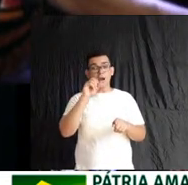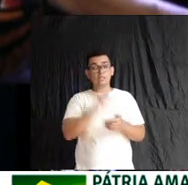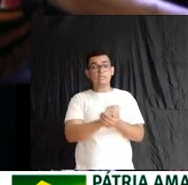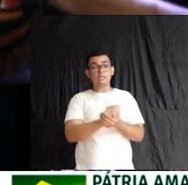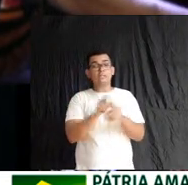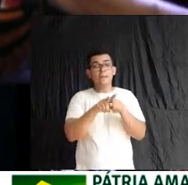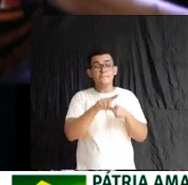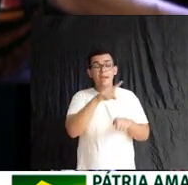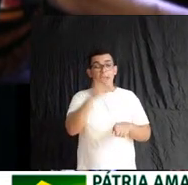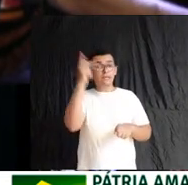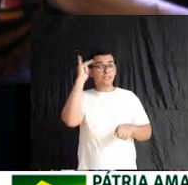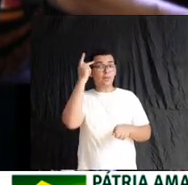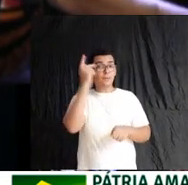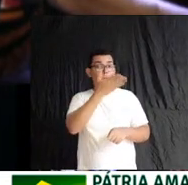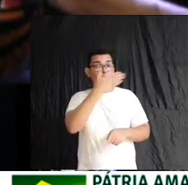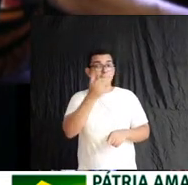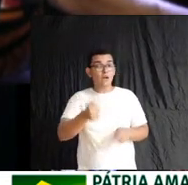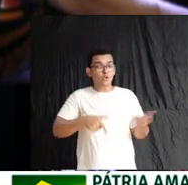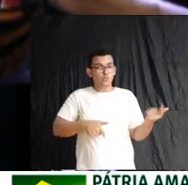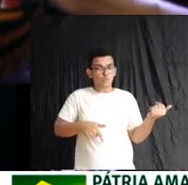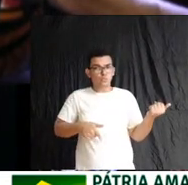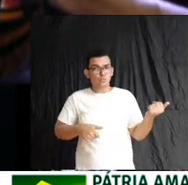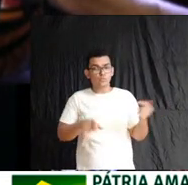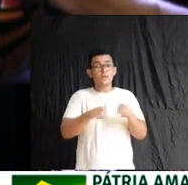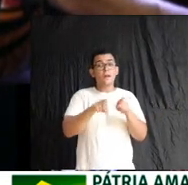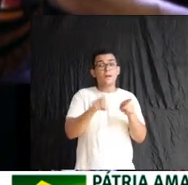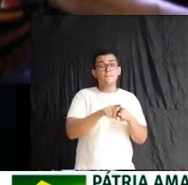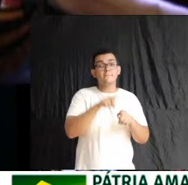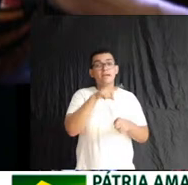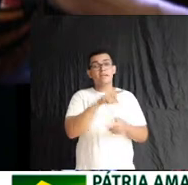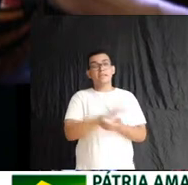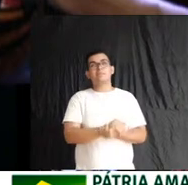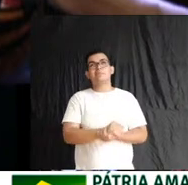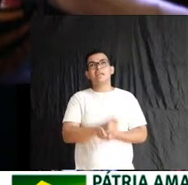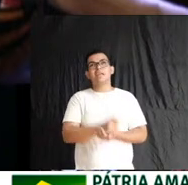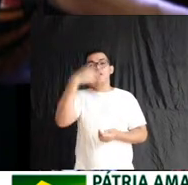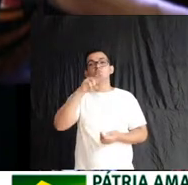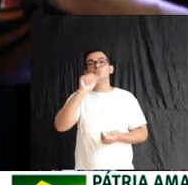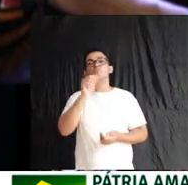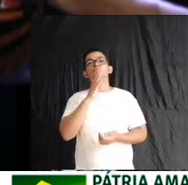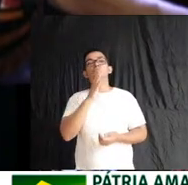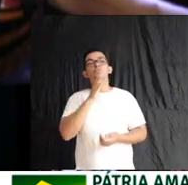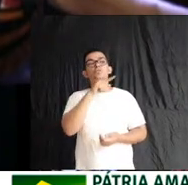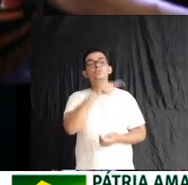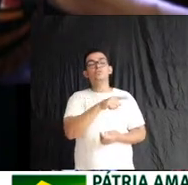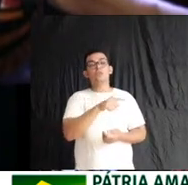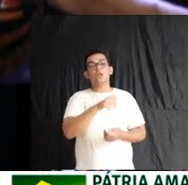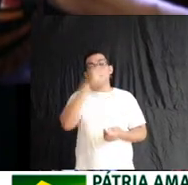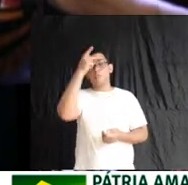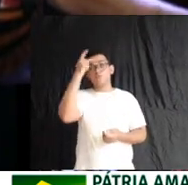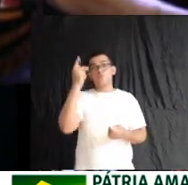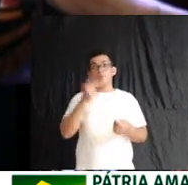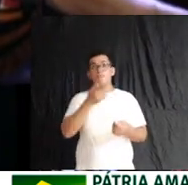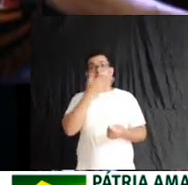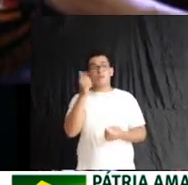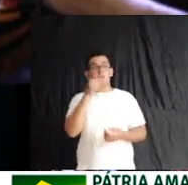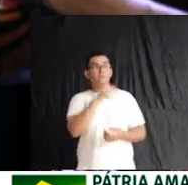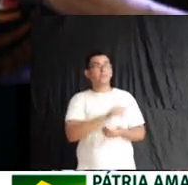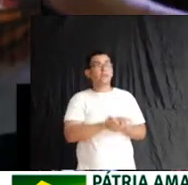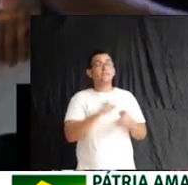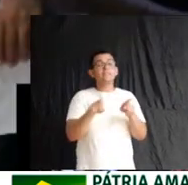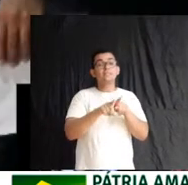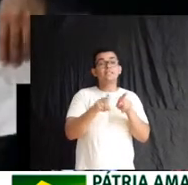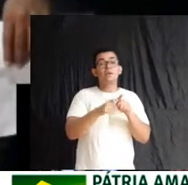melhores contrabaixistas. Eu acho que eu não vou conhecer ninguém melhor do que ele na minha vida. Eu tenho uma paixão por ele, o